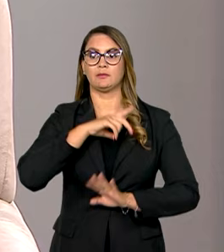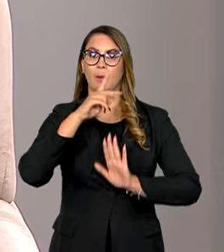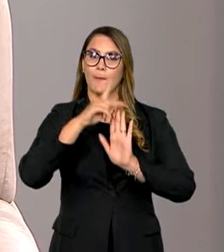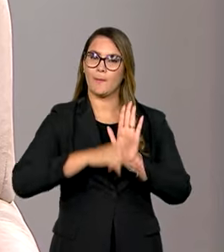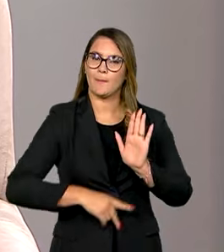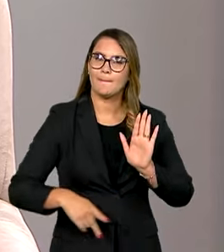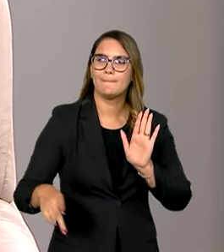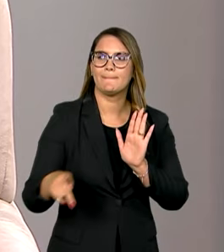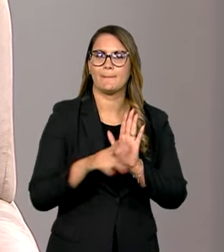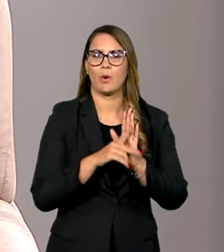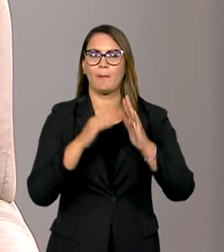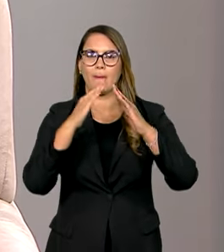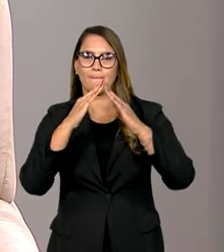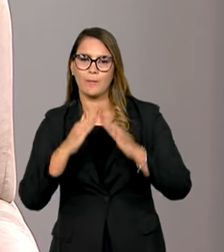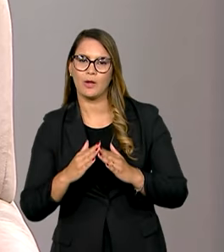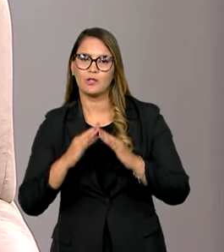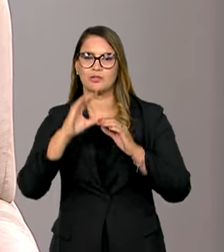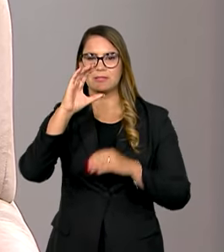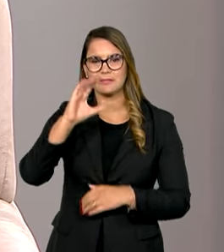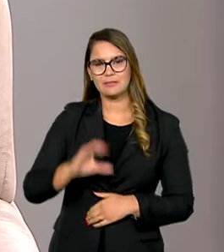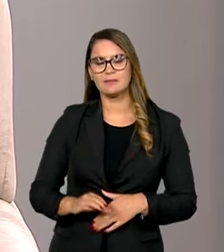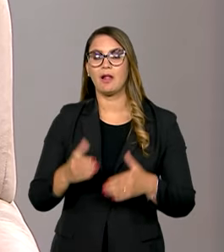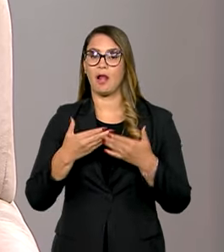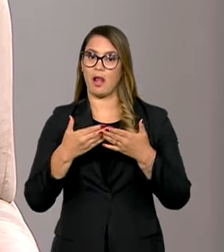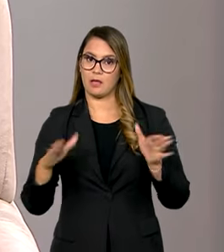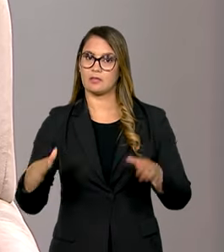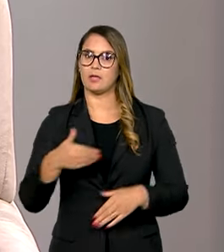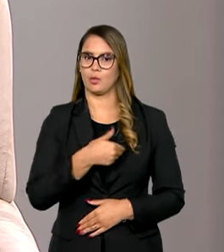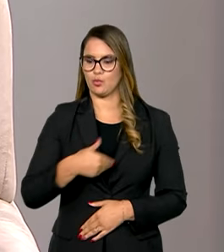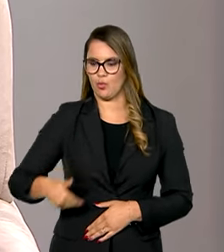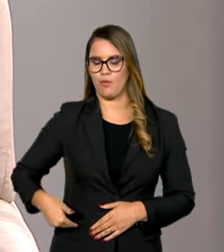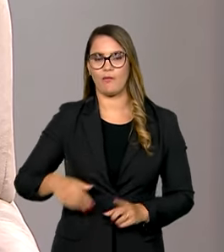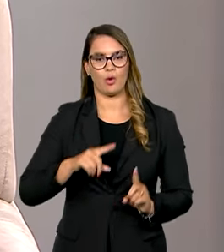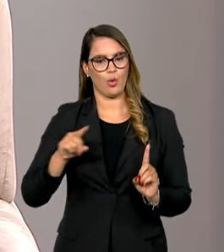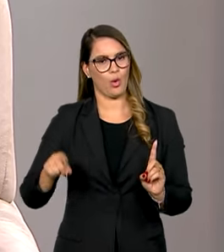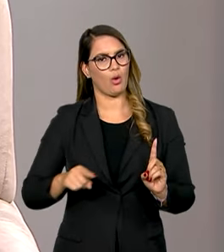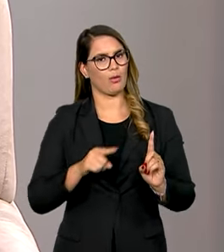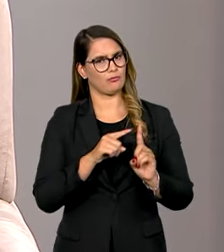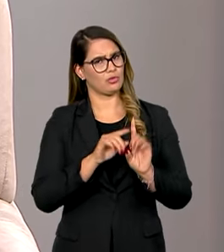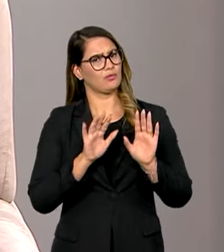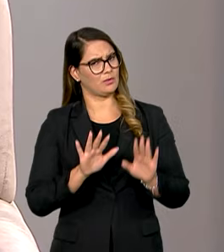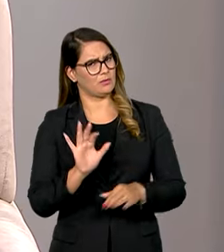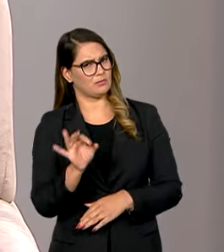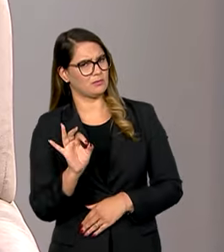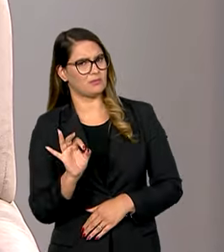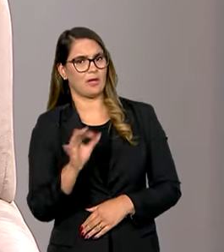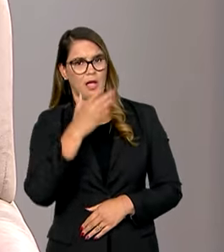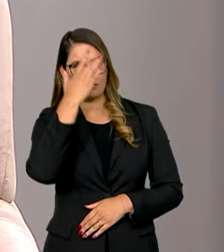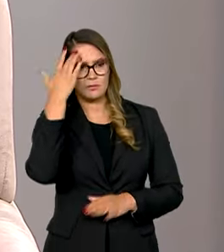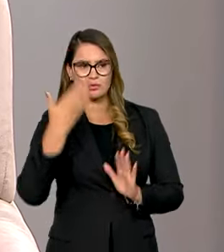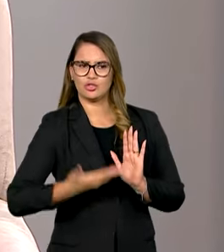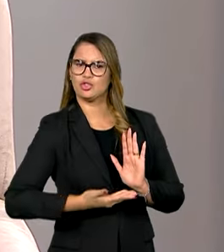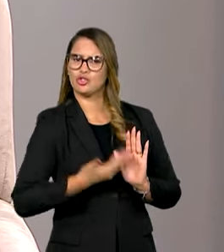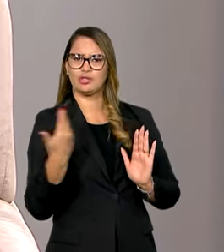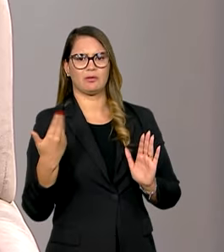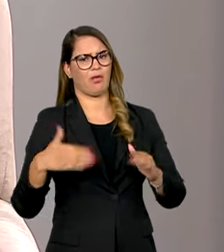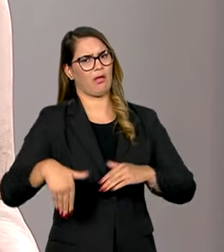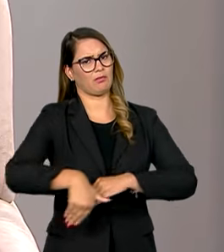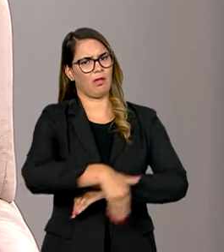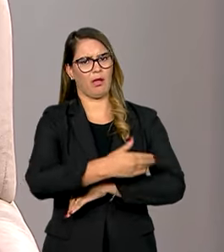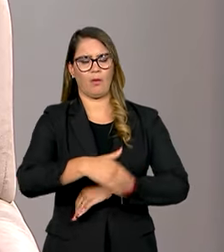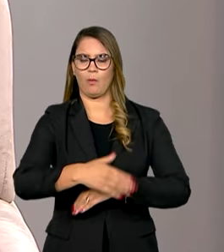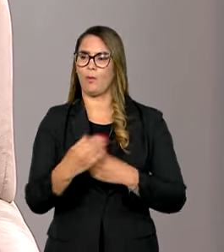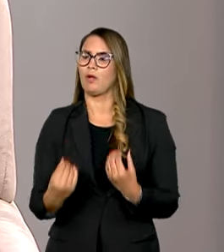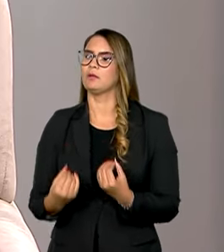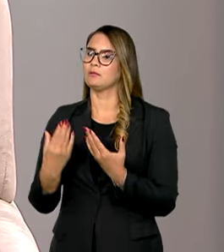específico, que é o Moradia Cidadã, lançado pelo governo, com esse objetivo, né, de tirar essas pessoas dessa situação e também dar a elas